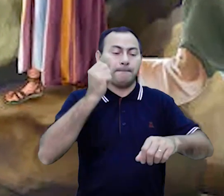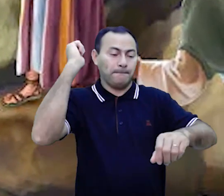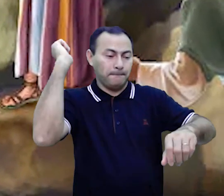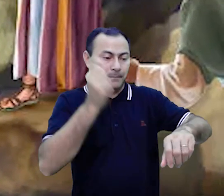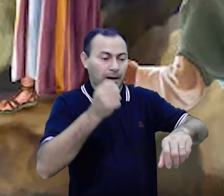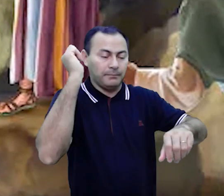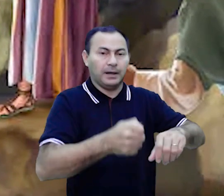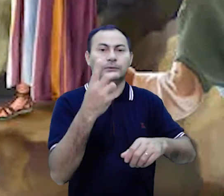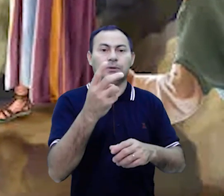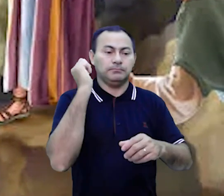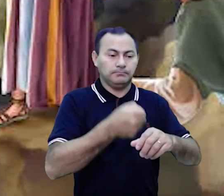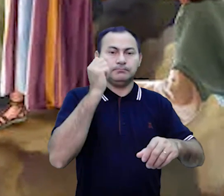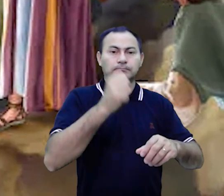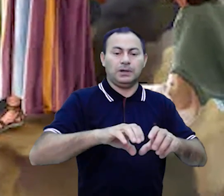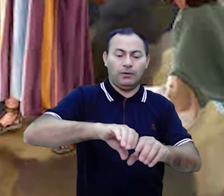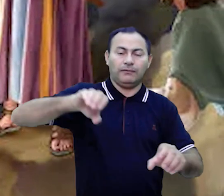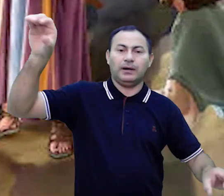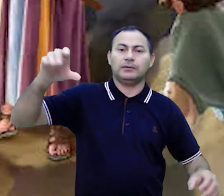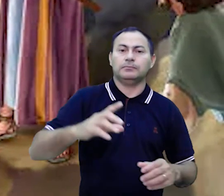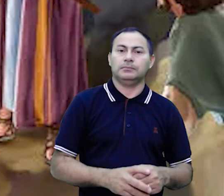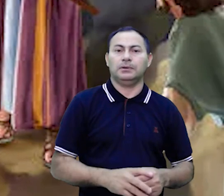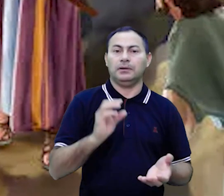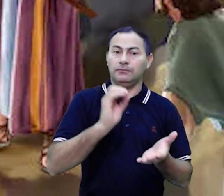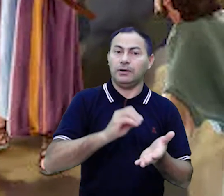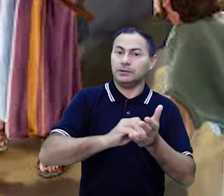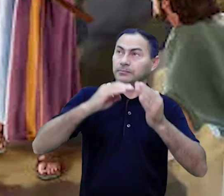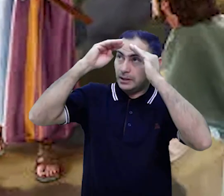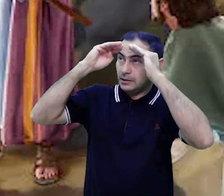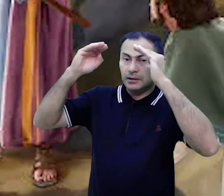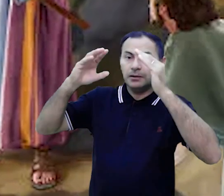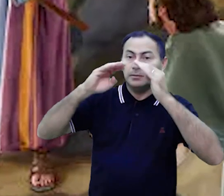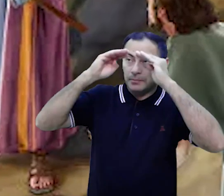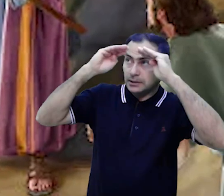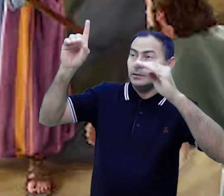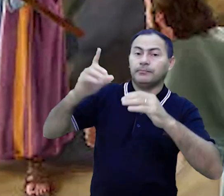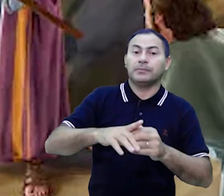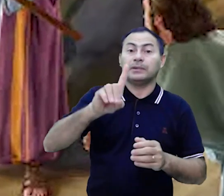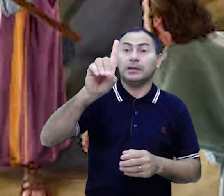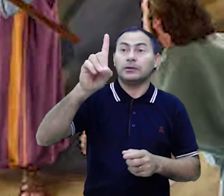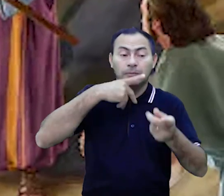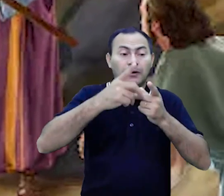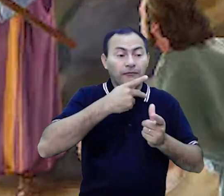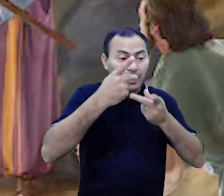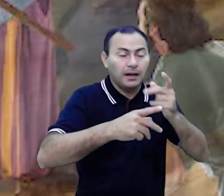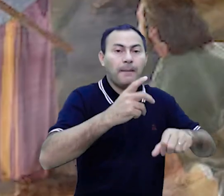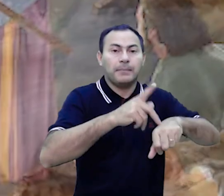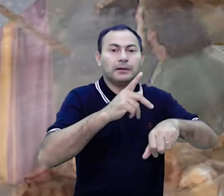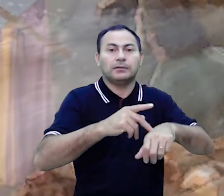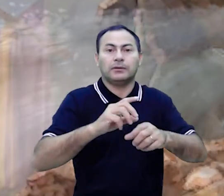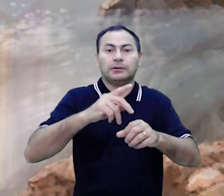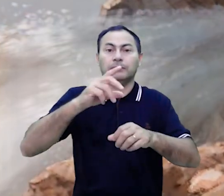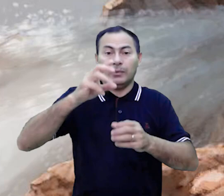Ele bateu na rocha 2 vezes com a vara. Isso foi desobediência. Deus mandou falar a